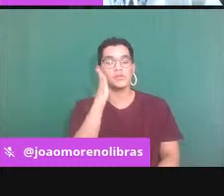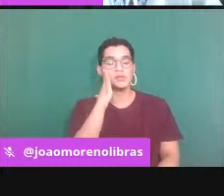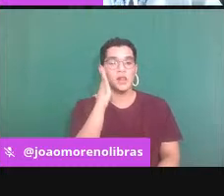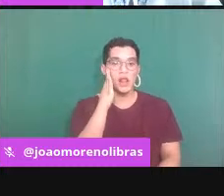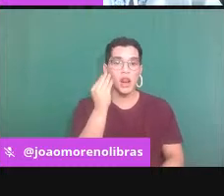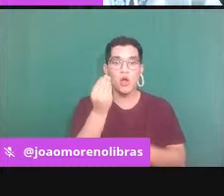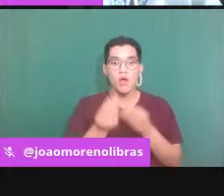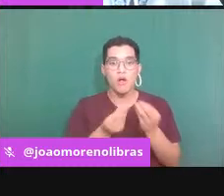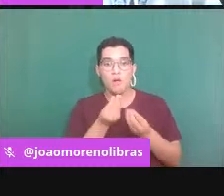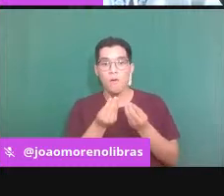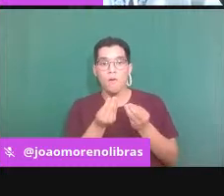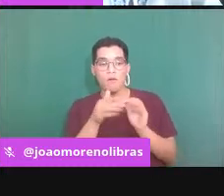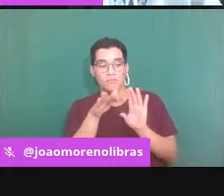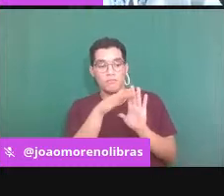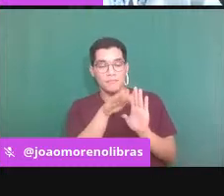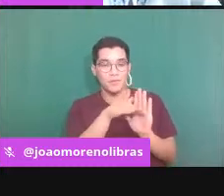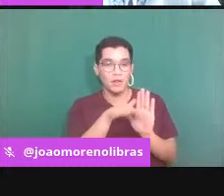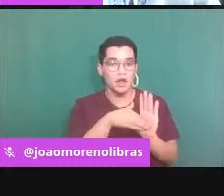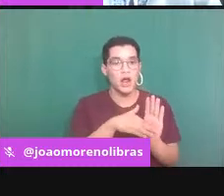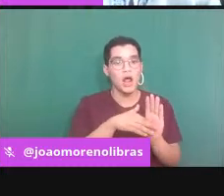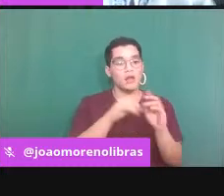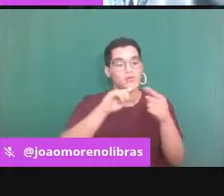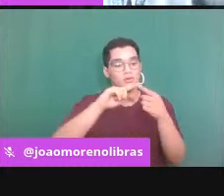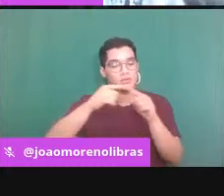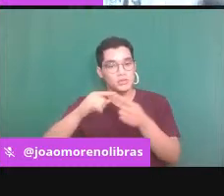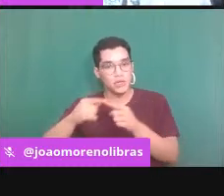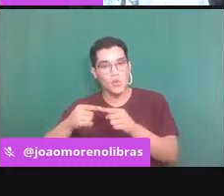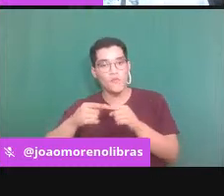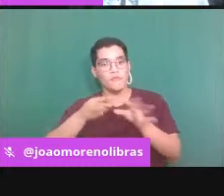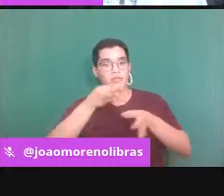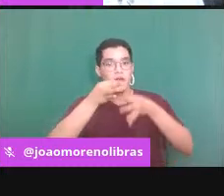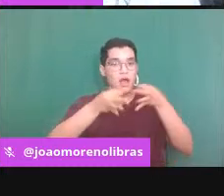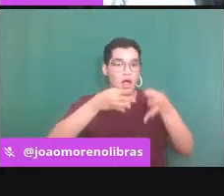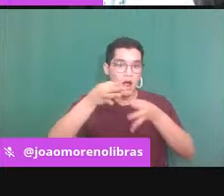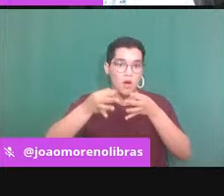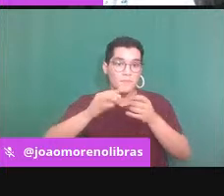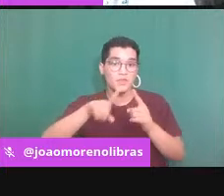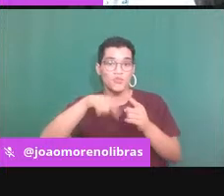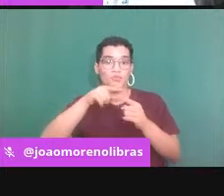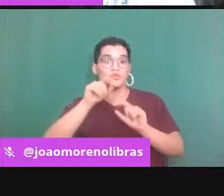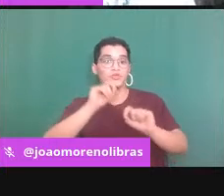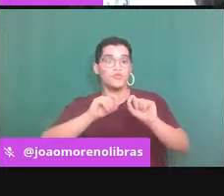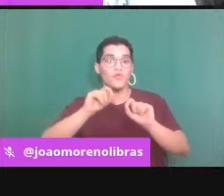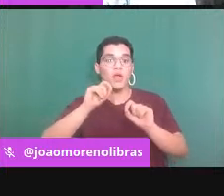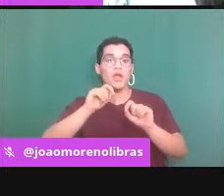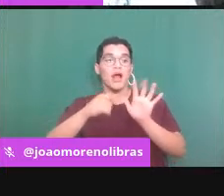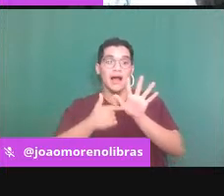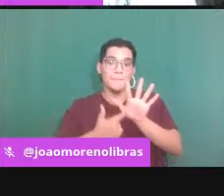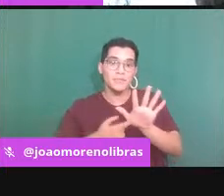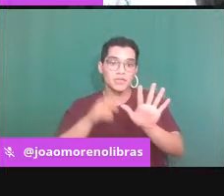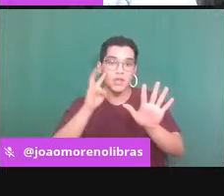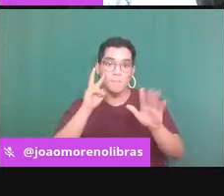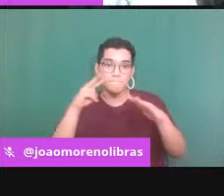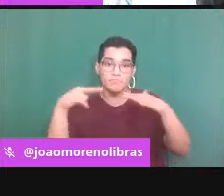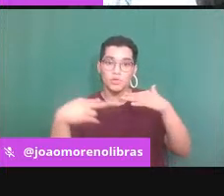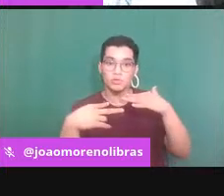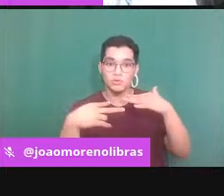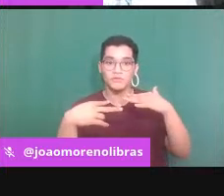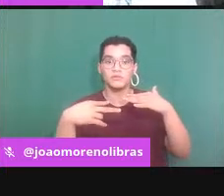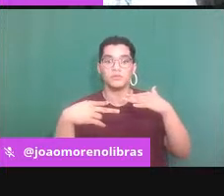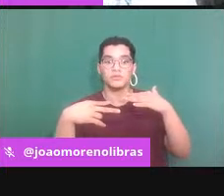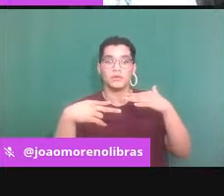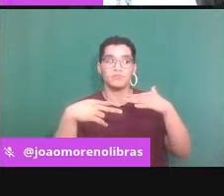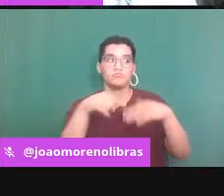as sequências, a construção dos argumentos, em defesa de um ponto de vista assumido pelo aluno do